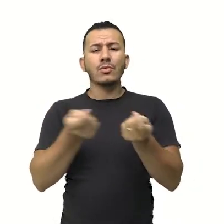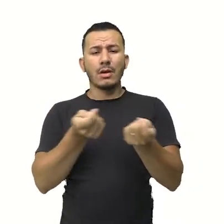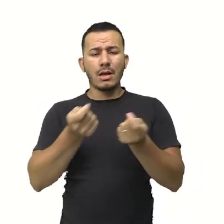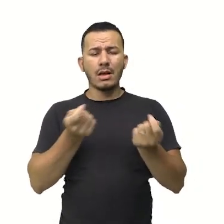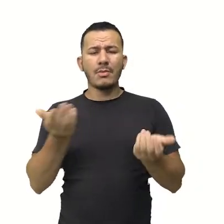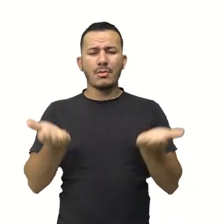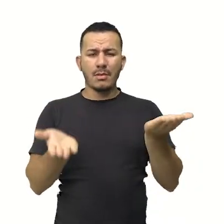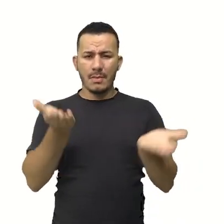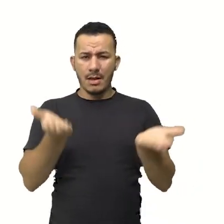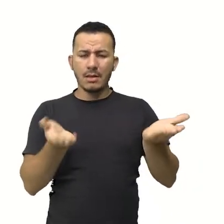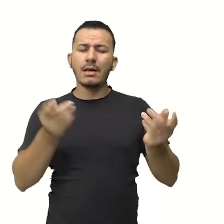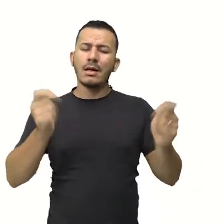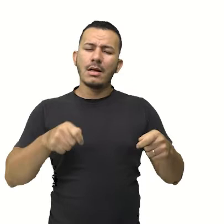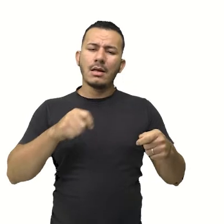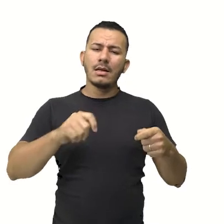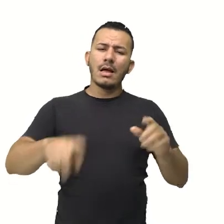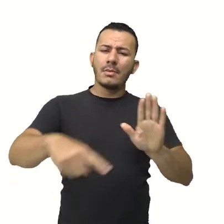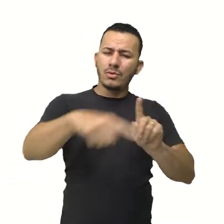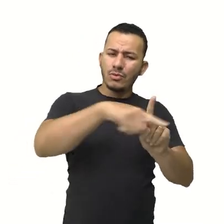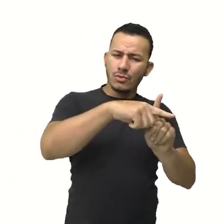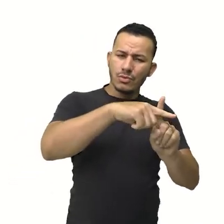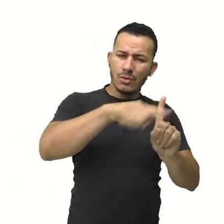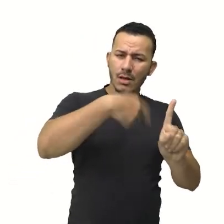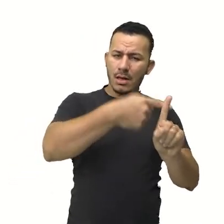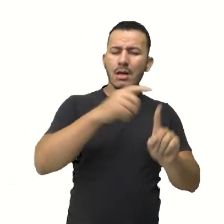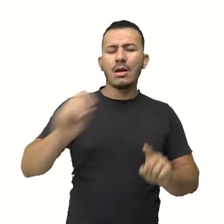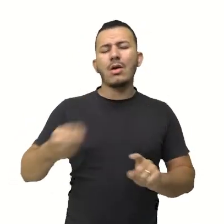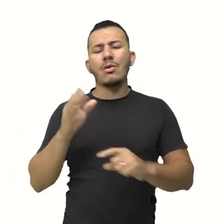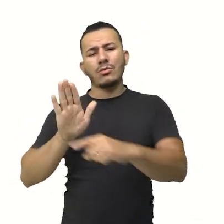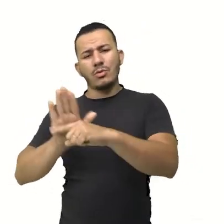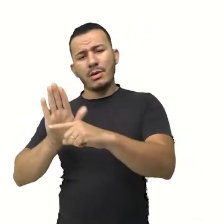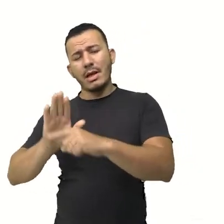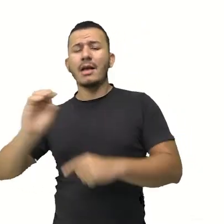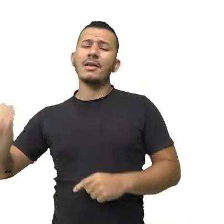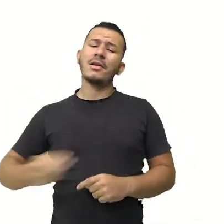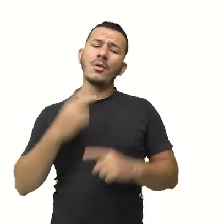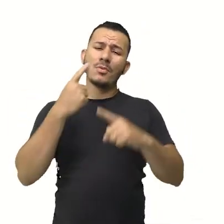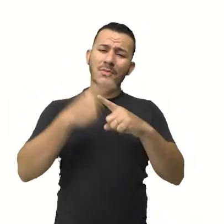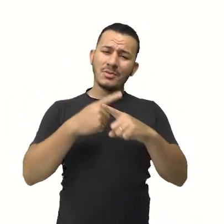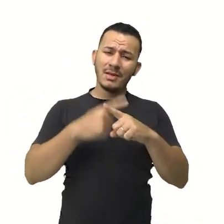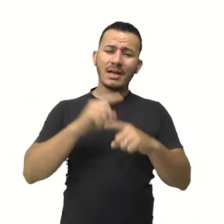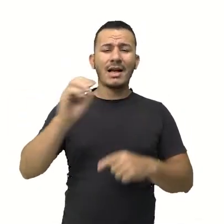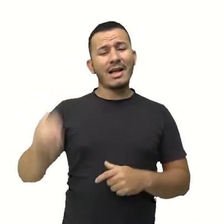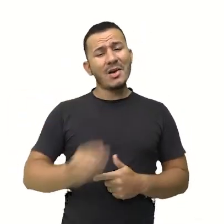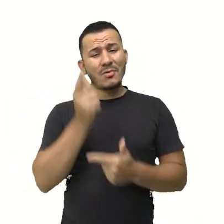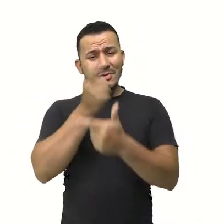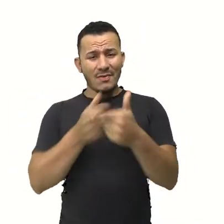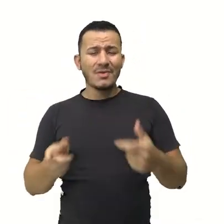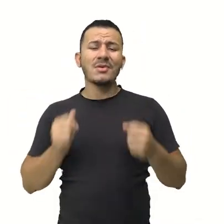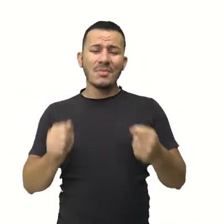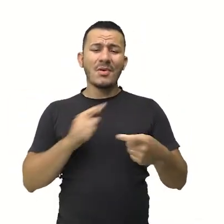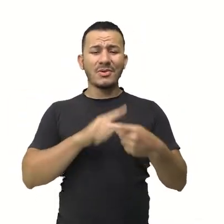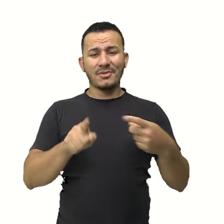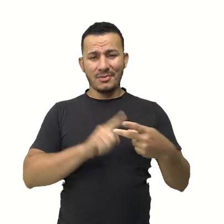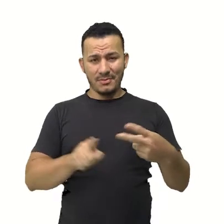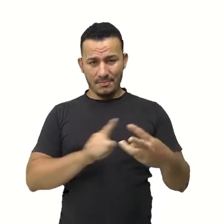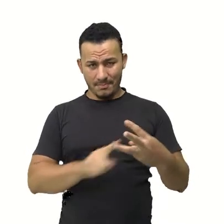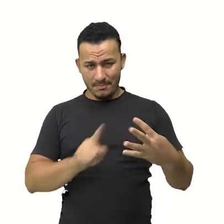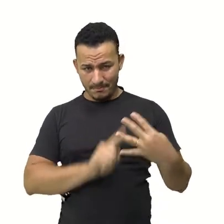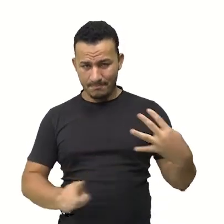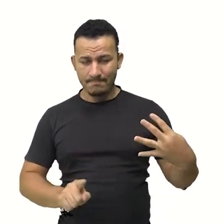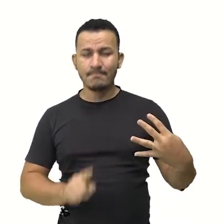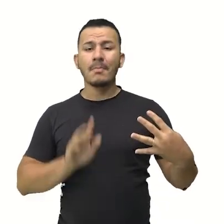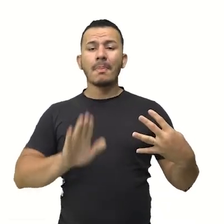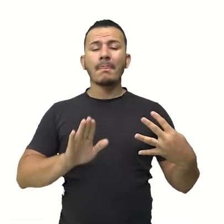uma balança, né? A gente pode adicionar ou subtrair, mas a gente pode também multiplicar ou dividir. Agora pensa comigo. Eu quero que aqui no meu